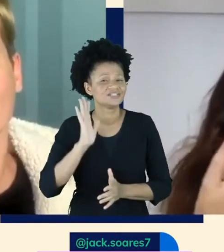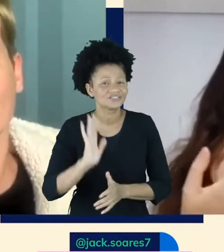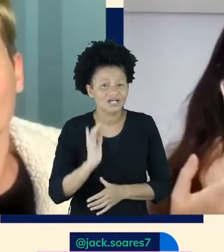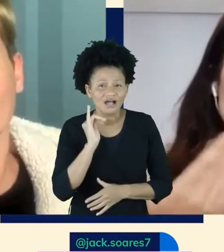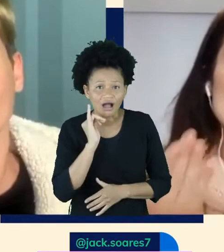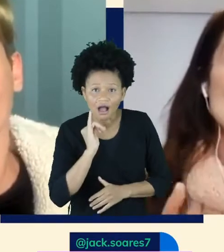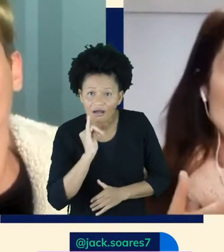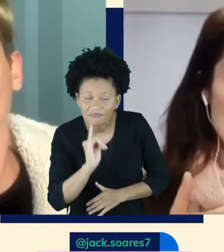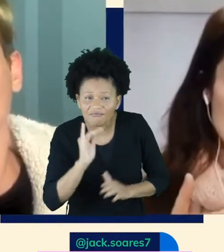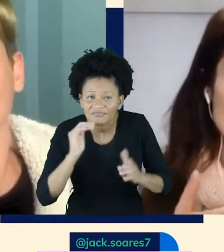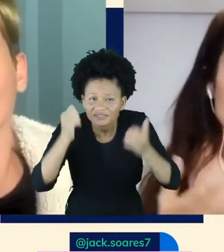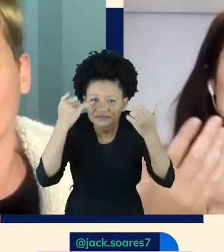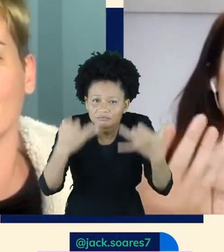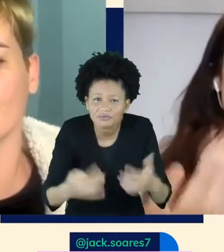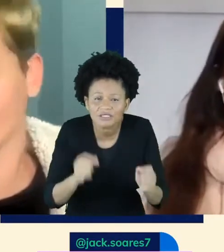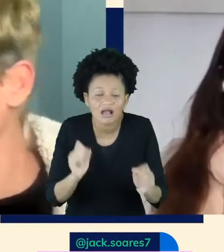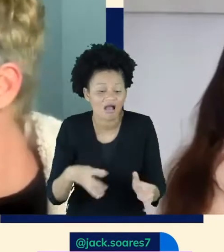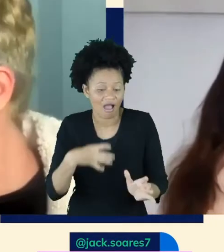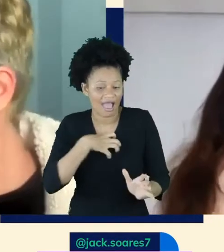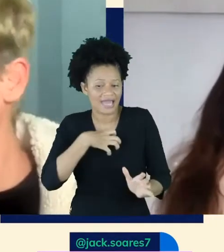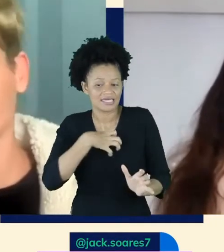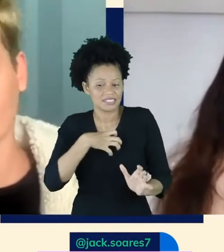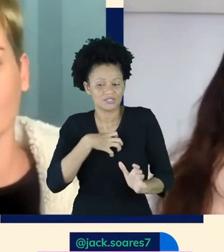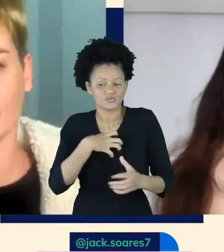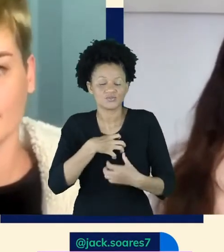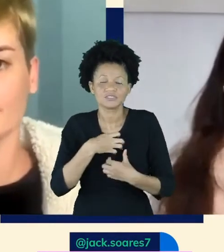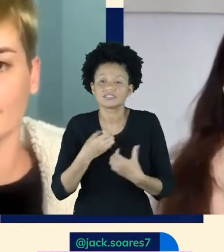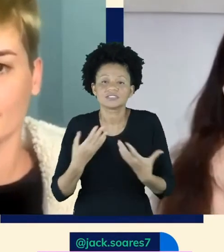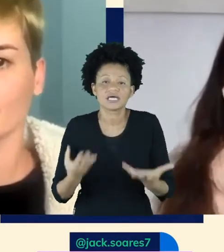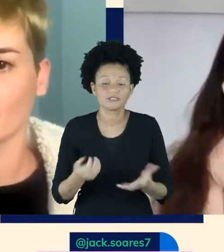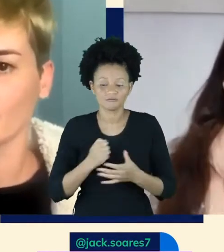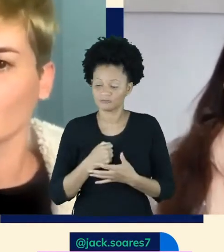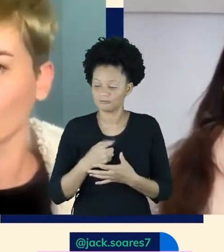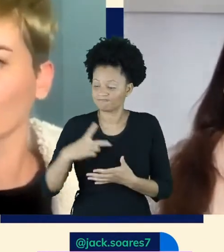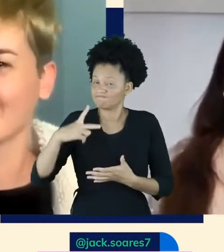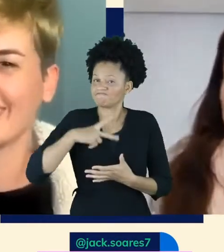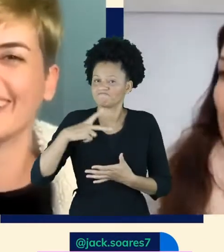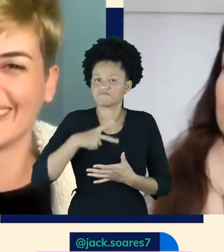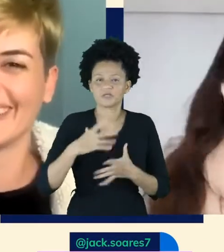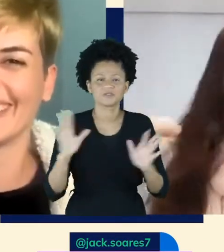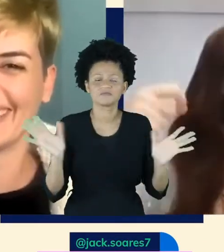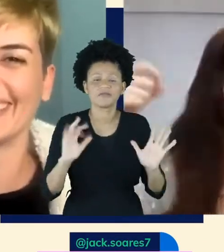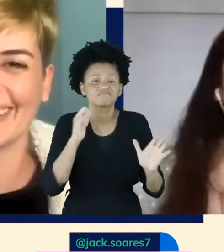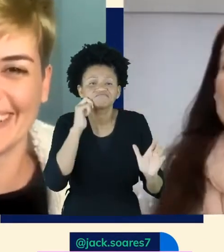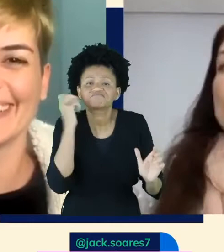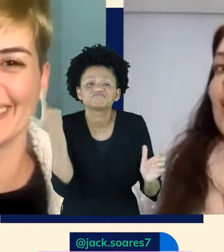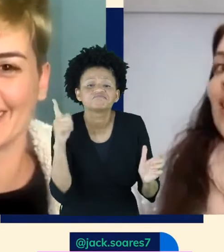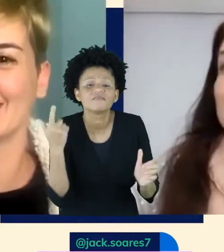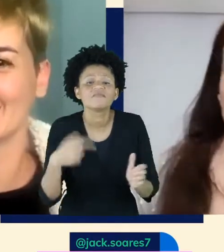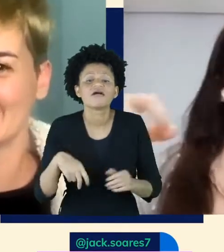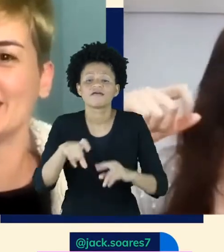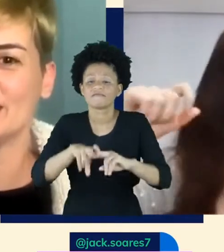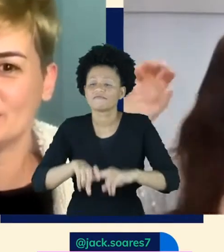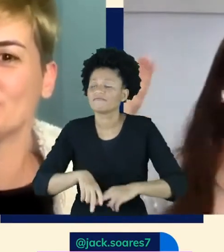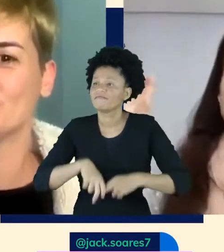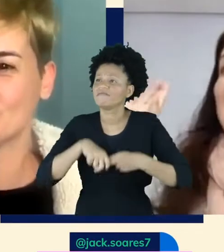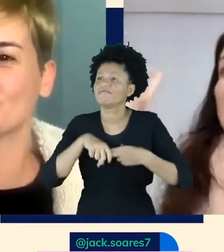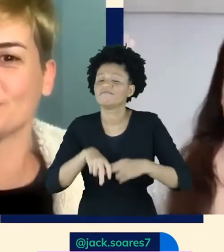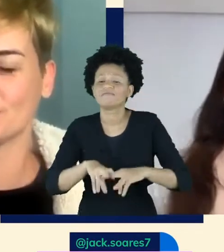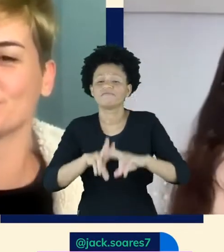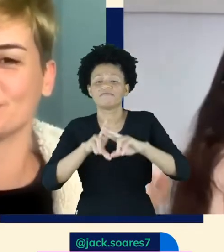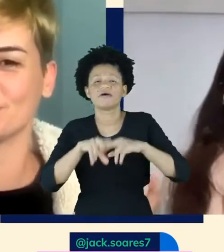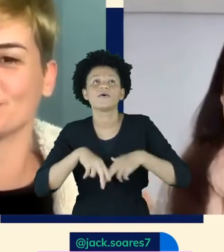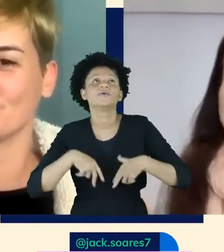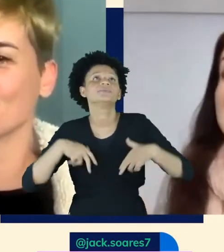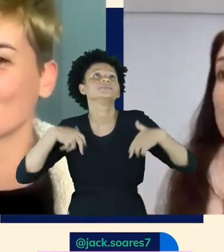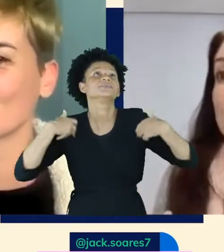ainda o sentimento de pudor, de privacidade? Ela não tem vergonha, então às vezes ela vai estar no balancinho e ali em público ela viaja. Ela